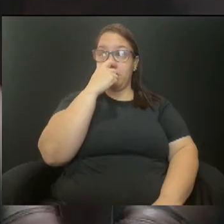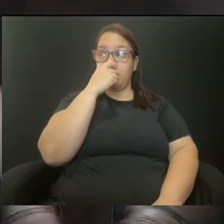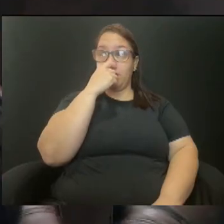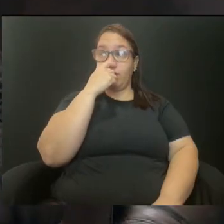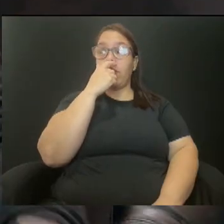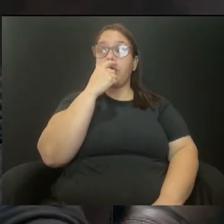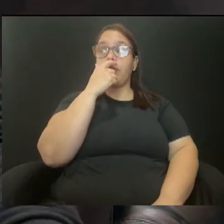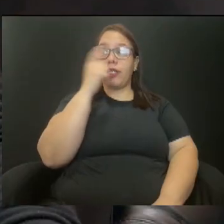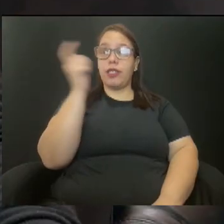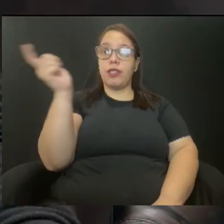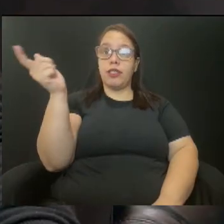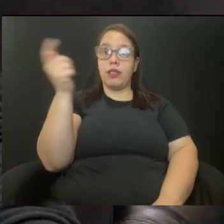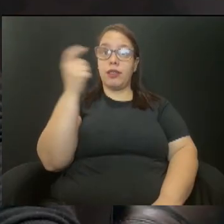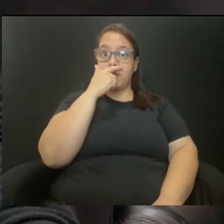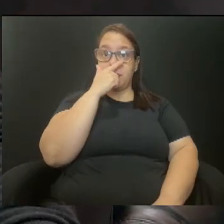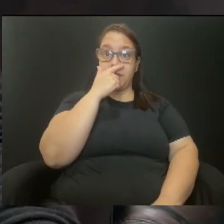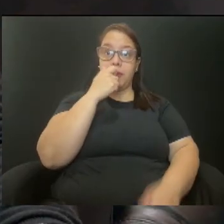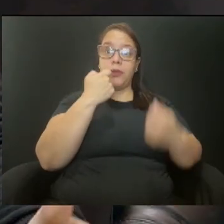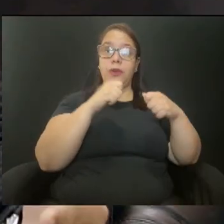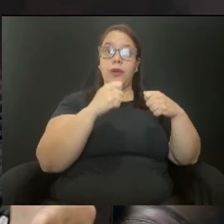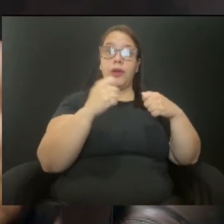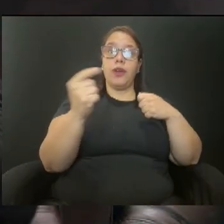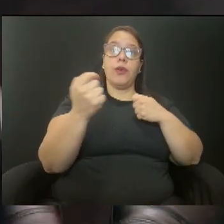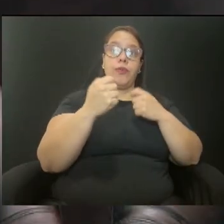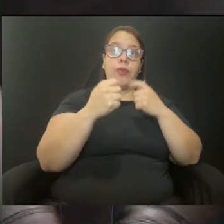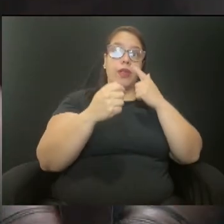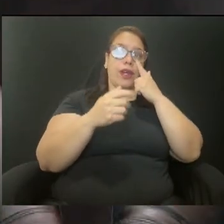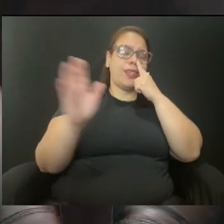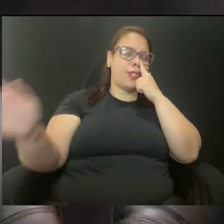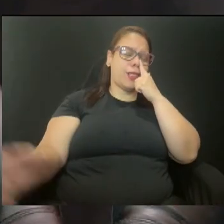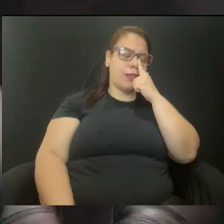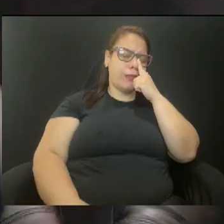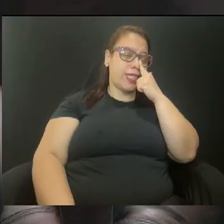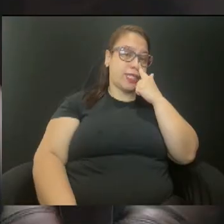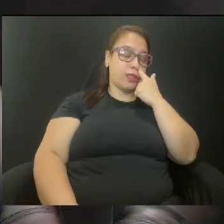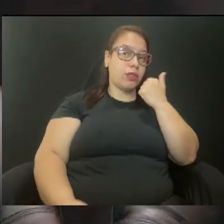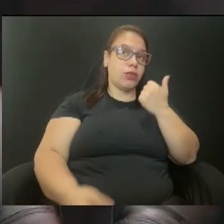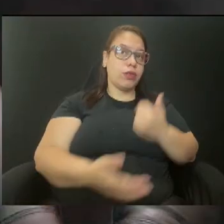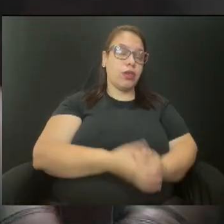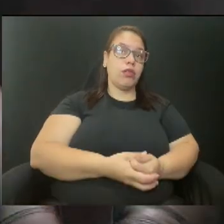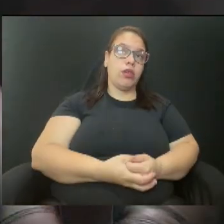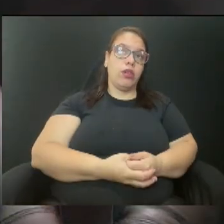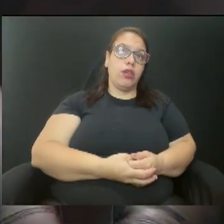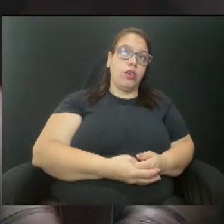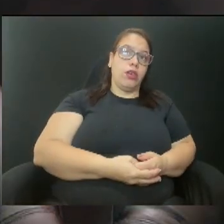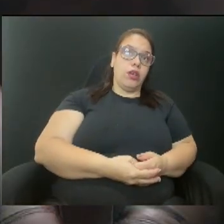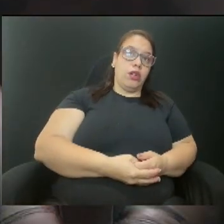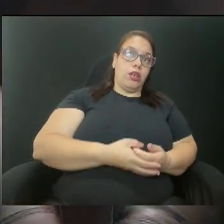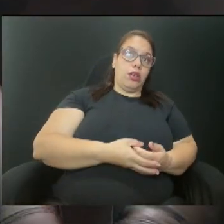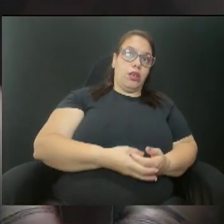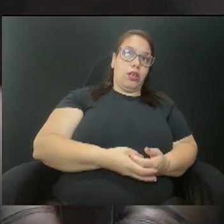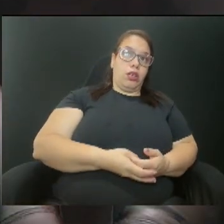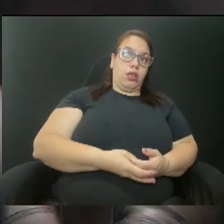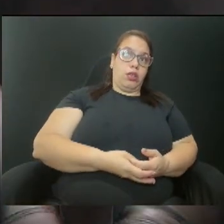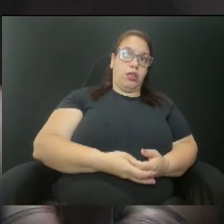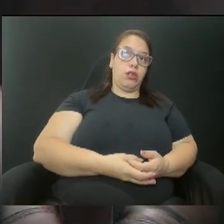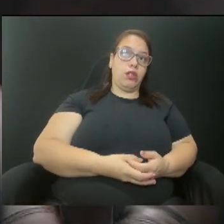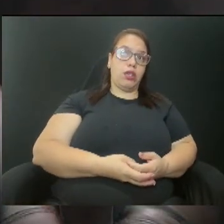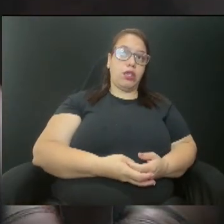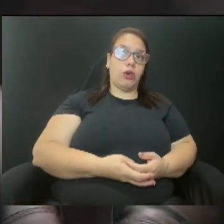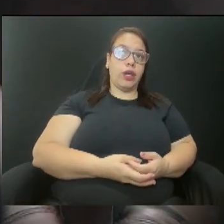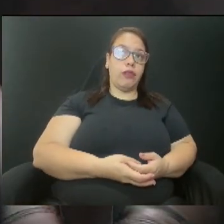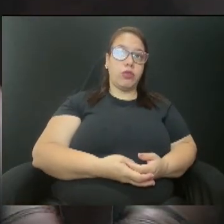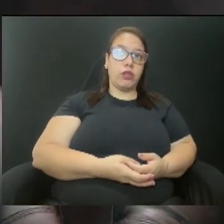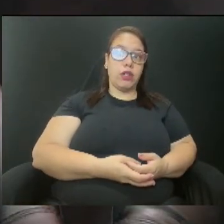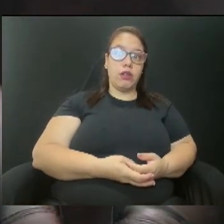Então a gente Sim. precisa reavaliar muito isso. E aí o que os pais trazem? Gerações diferentes, vai ter o conflito, realmente.